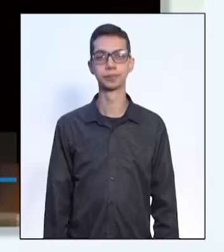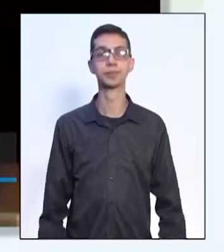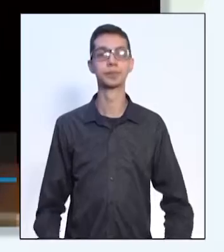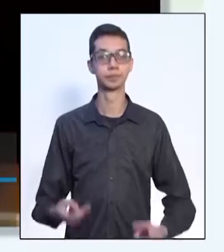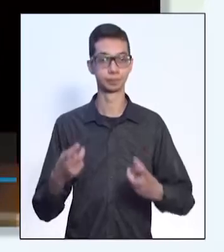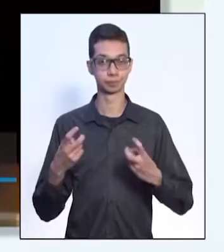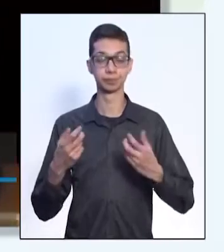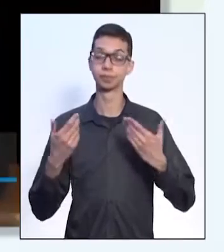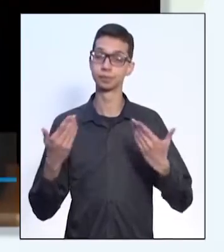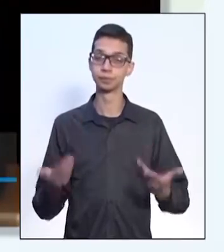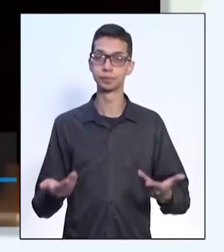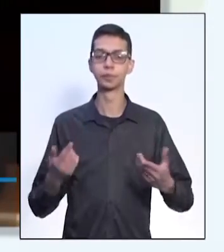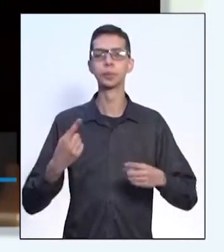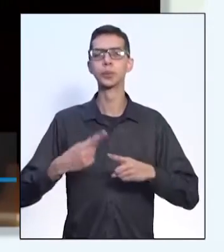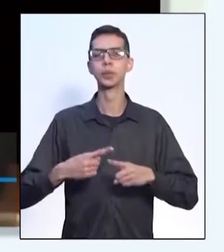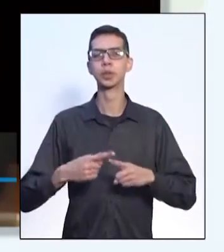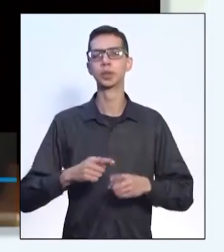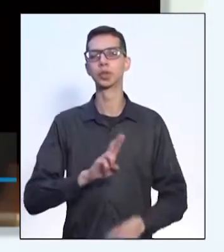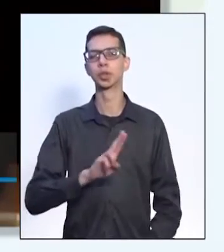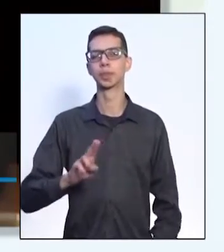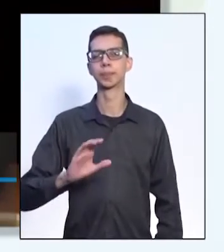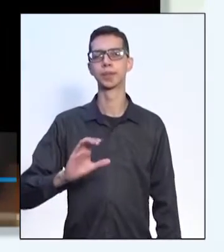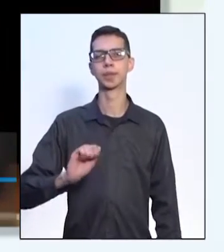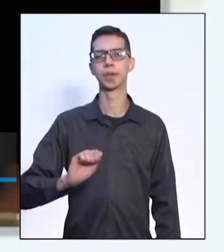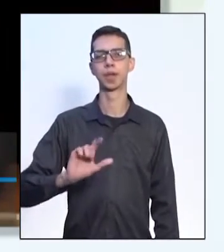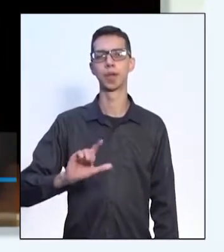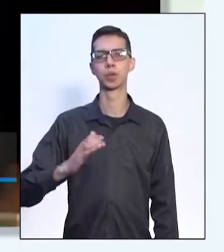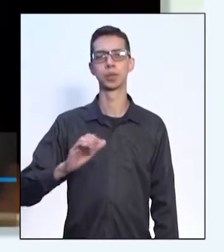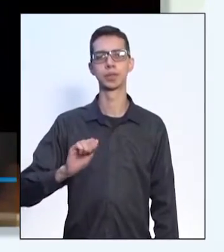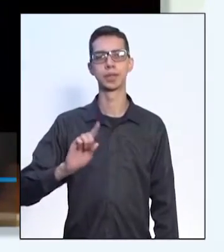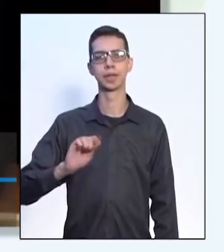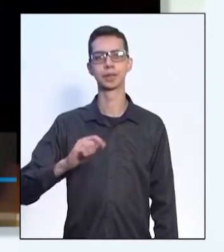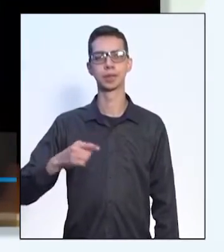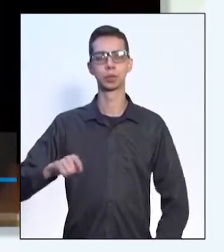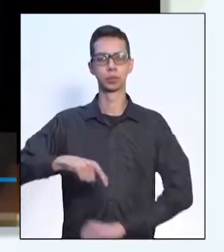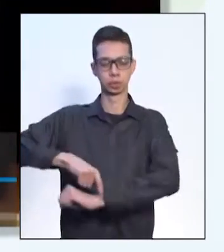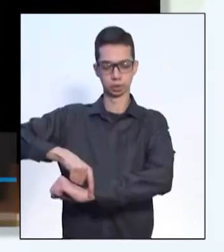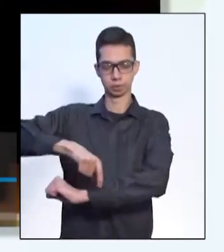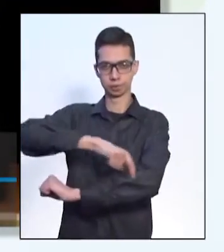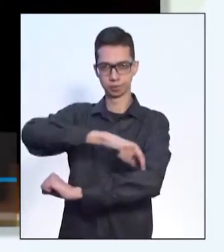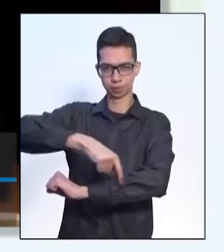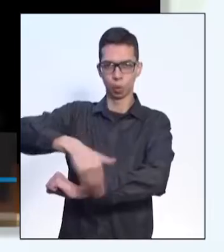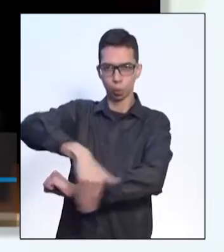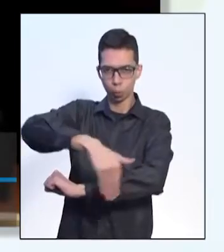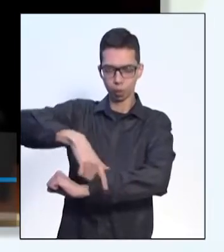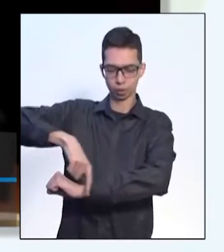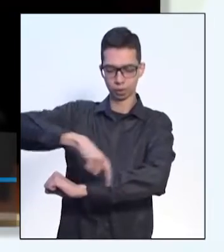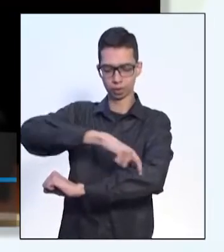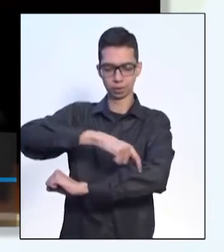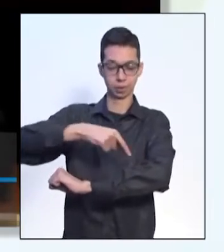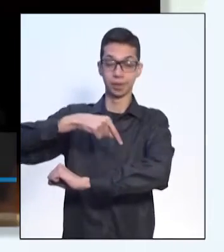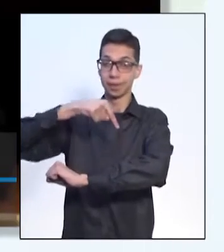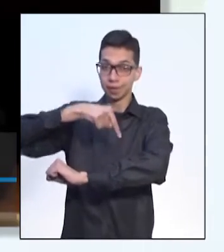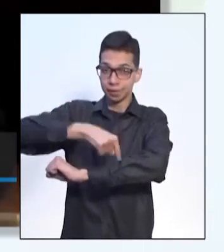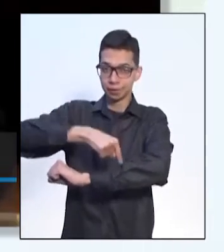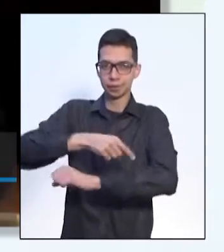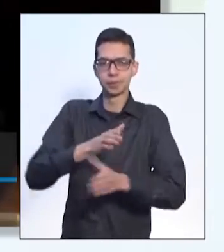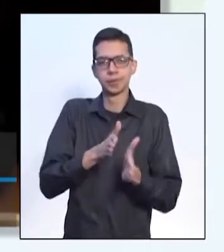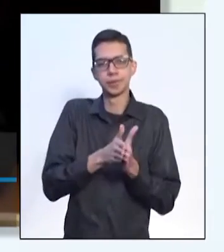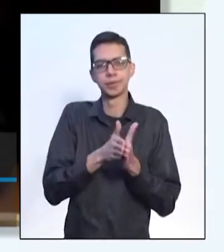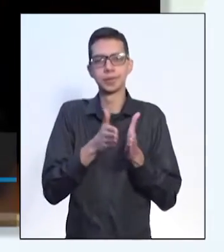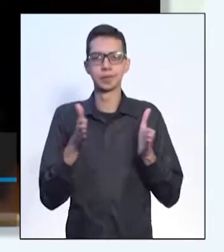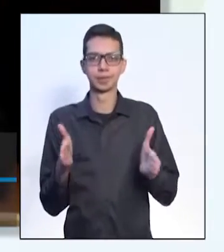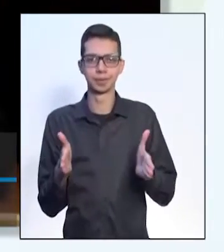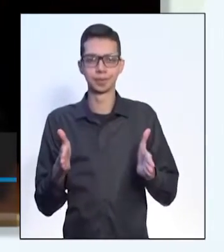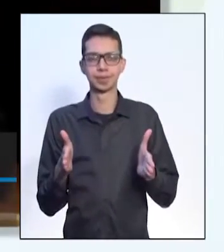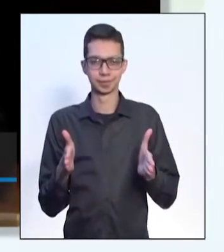Então, por que calçadão? Porque eu defendo, para mim, por isso que eu falei para vocês, é importante vocês pensarem